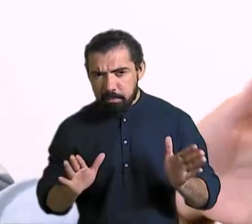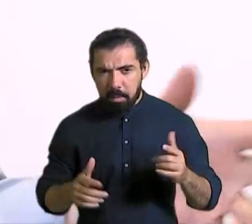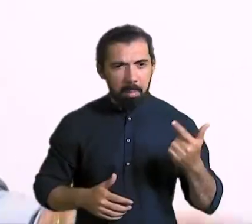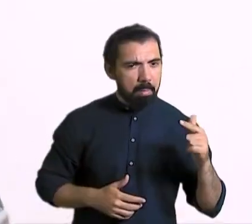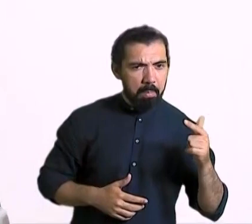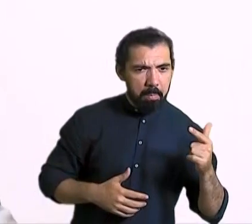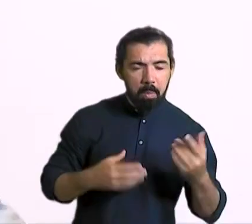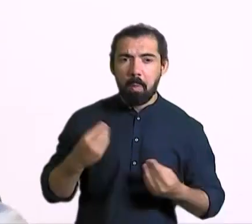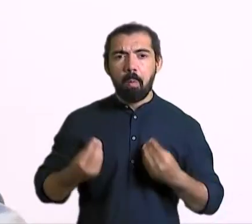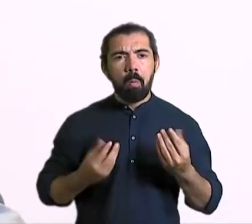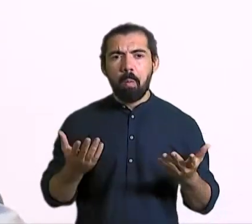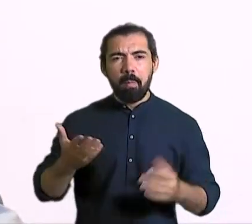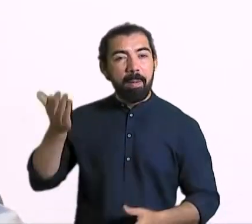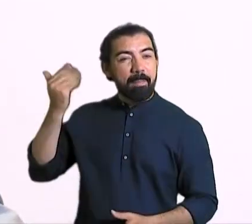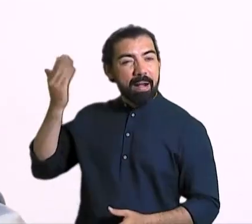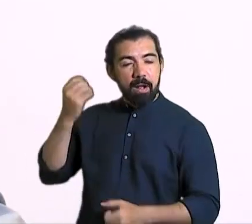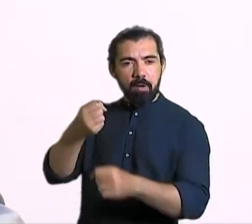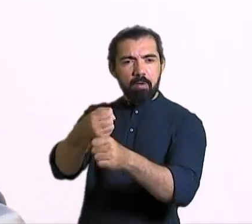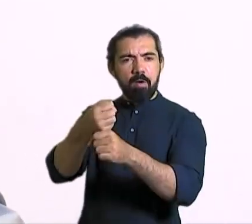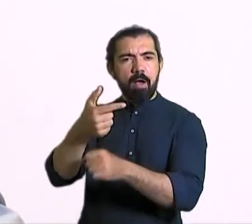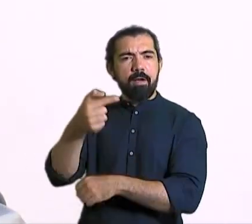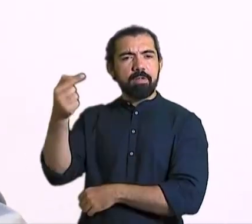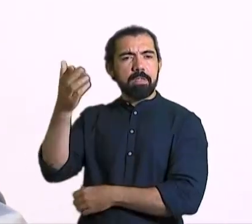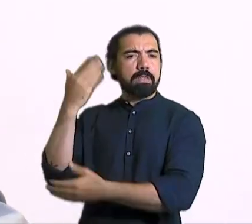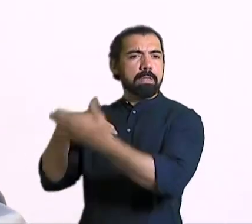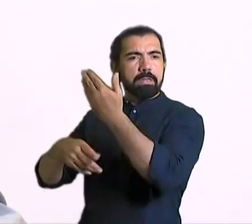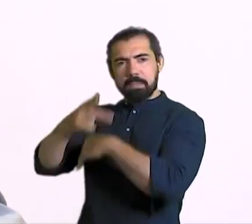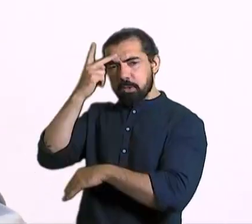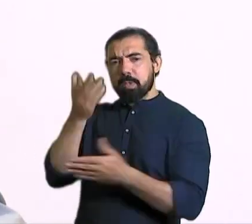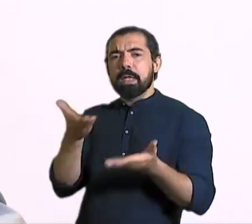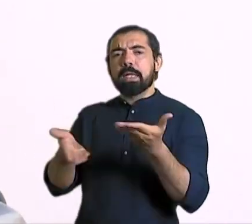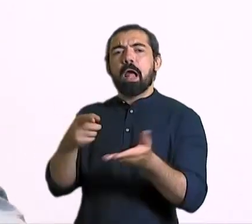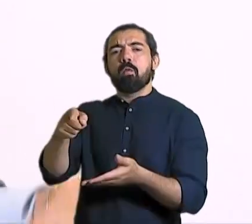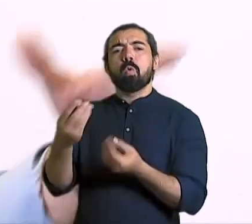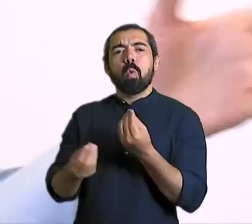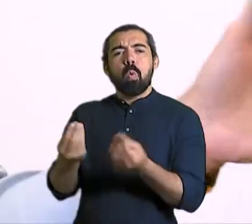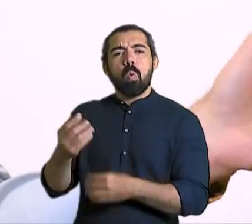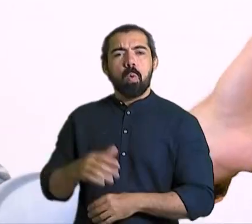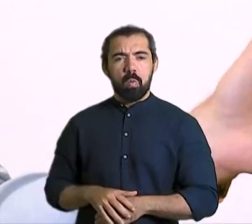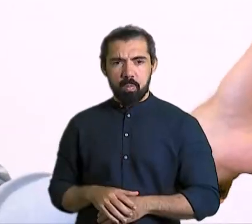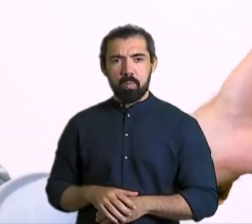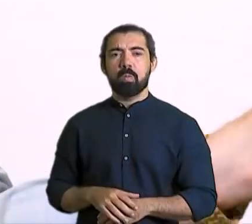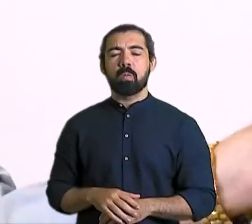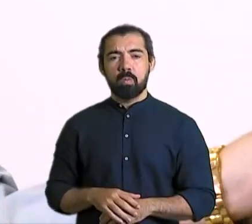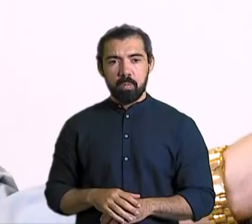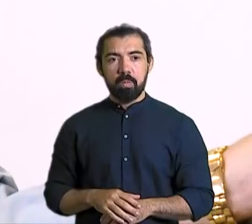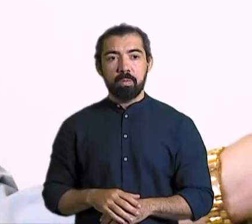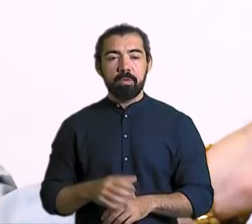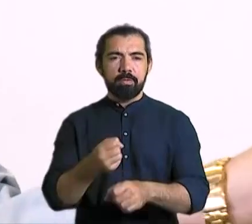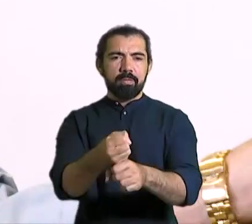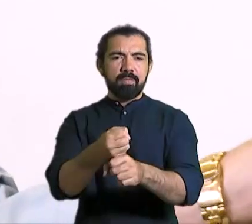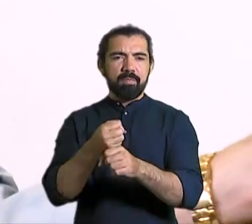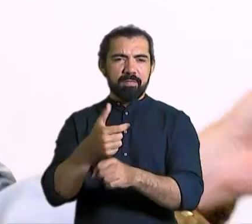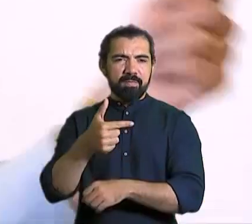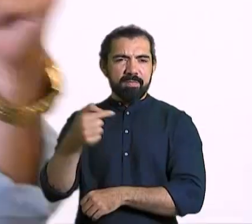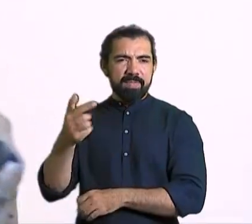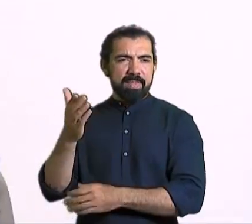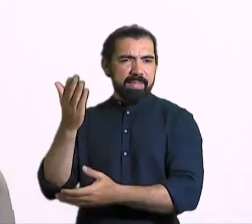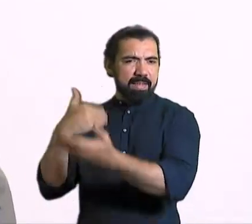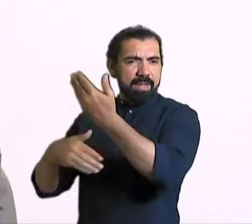tinha, como é que as pessoas lhe tratavam na rua, é um tempo que está 27 anos passados,